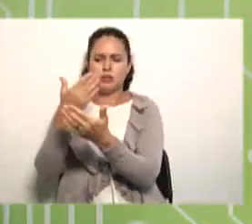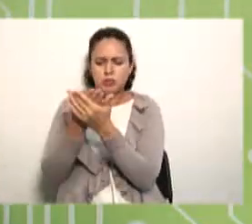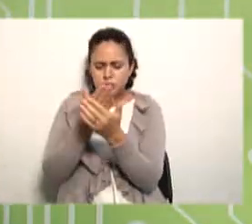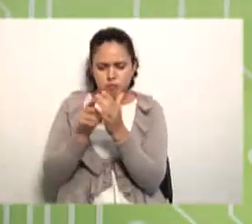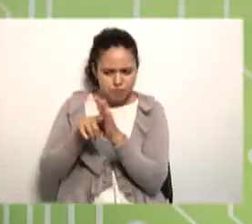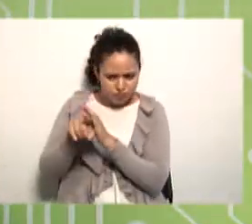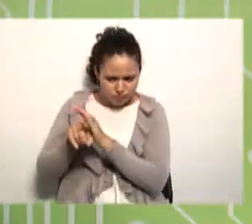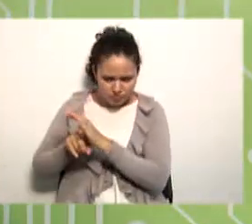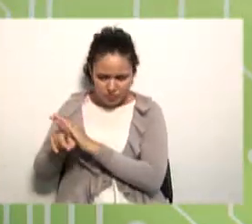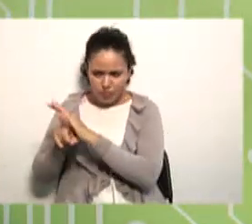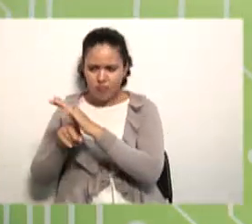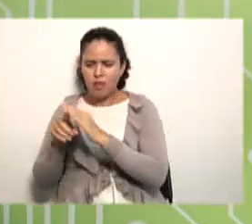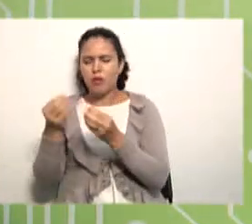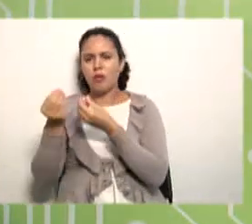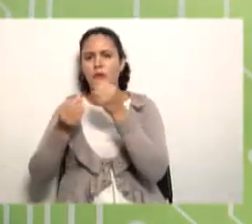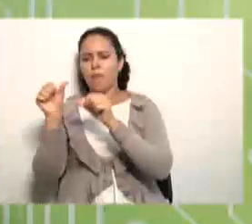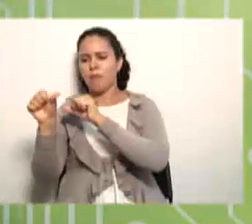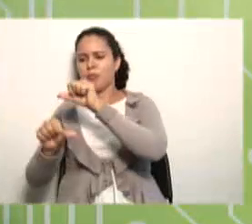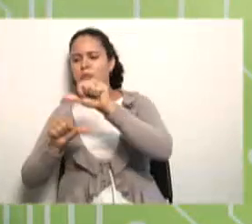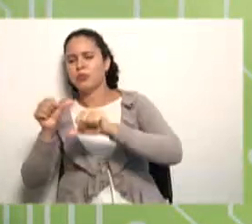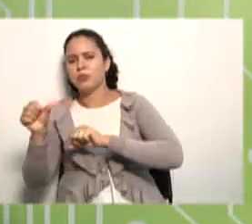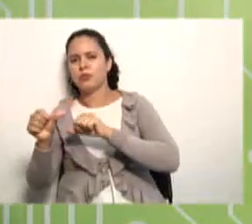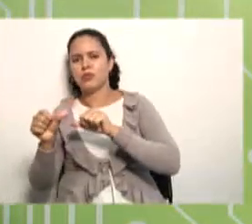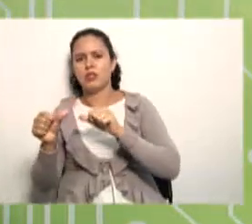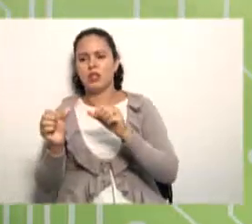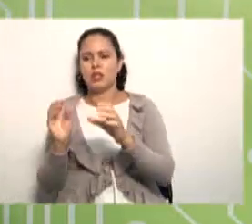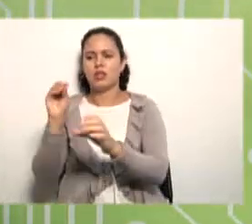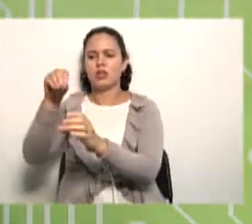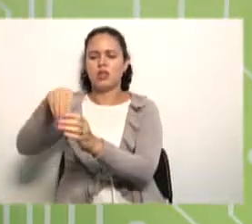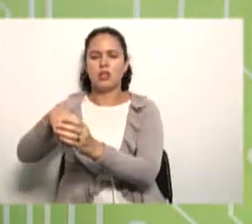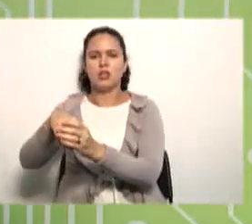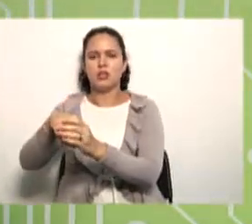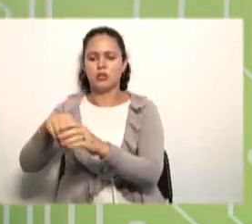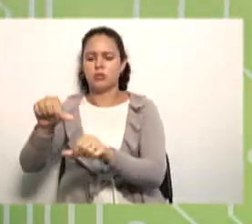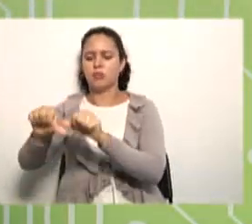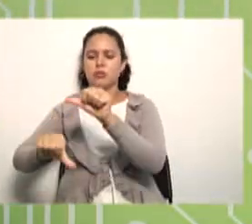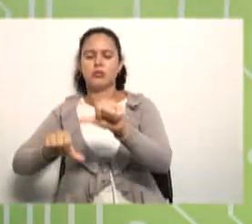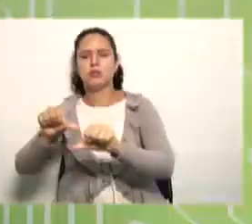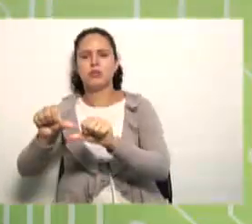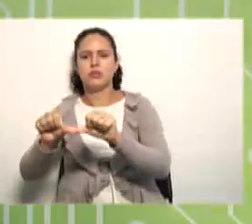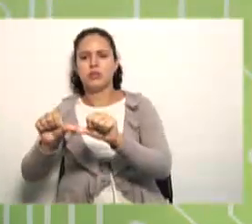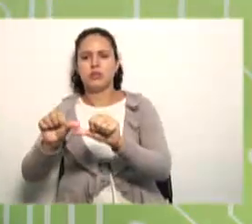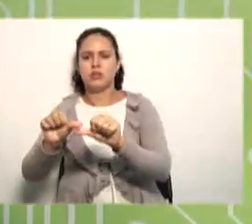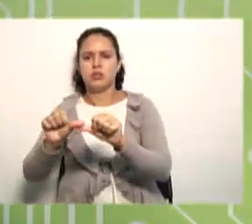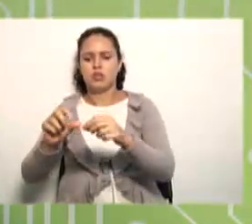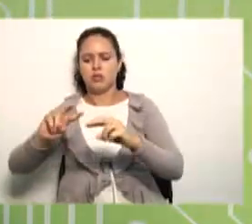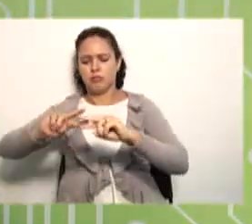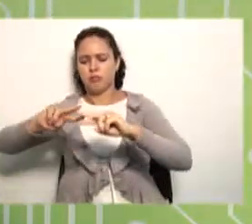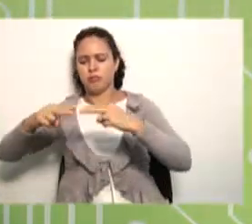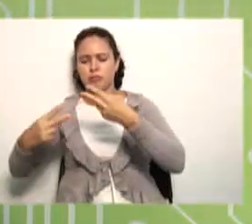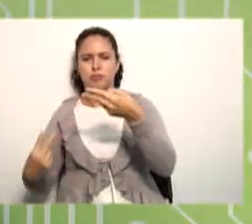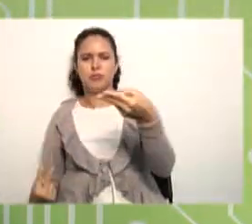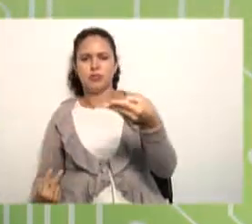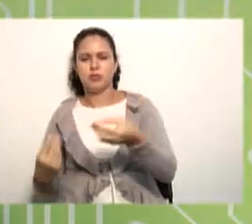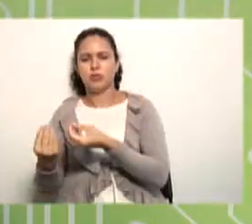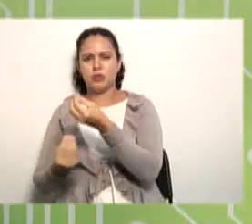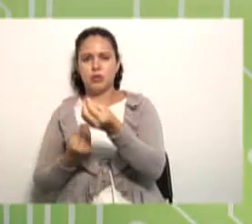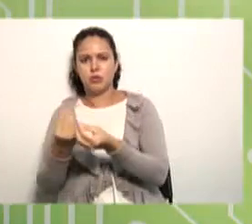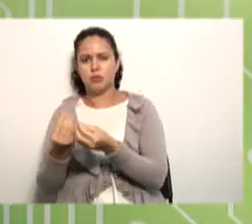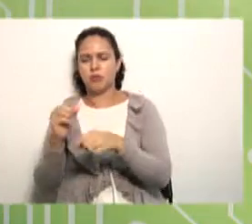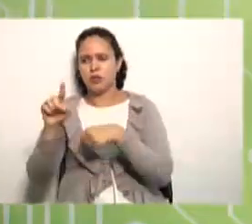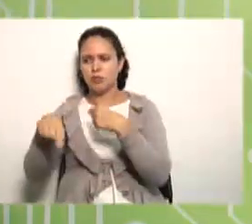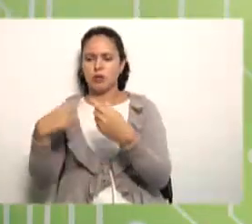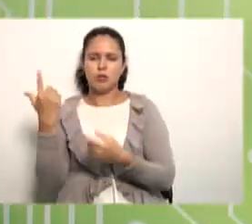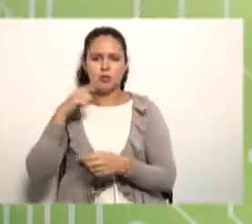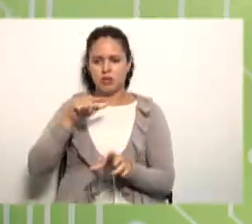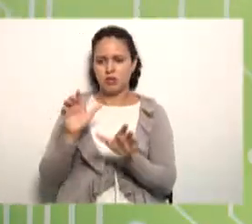ela vai usar um processo biológico para fazer a transformação larval dela e que ela usa esse processo físico para voar. Mas quando